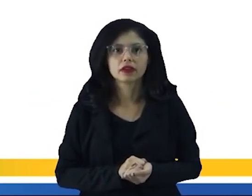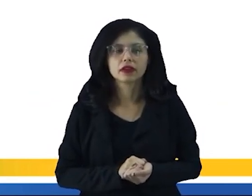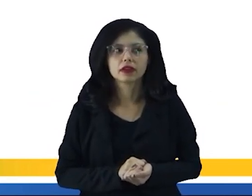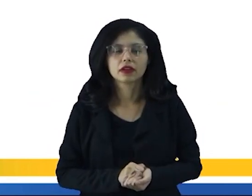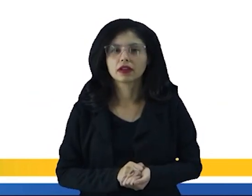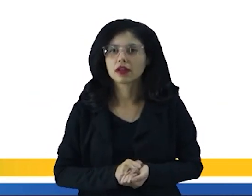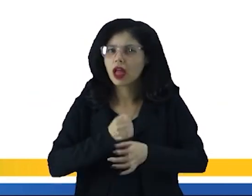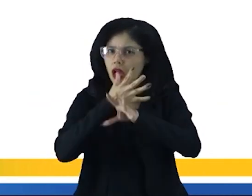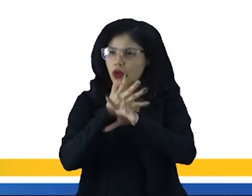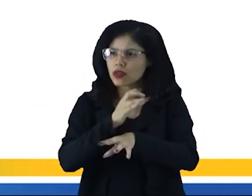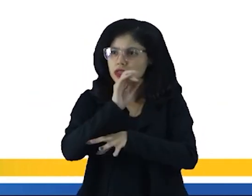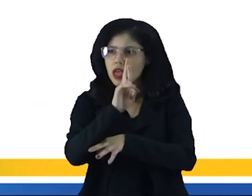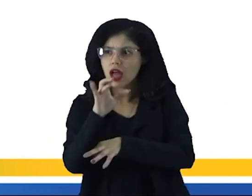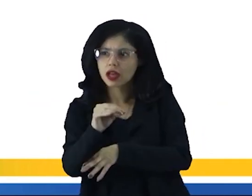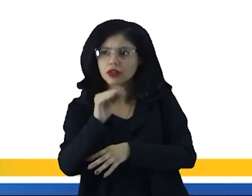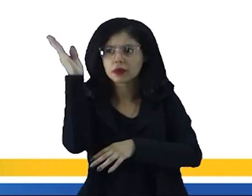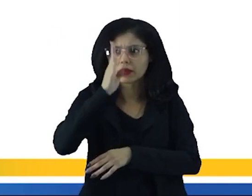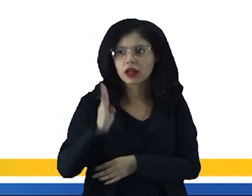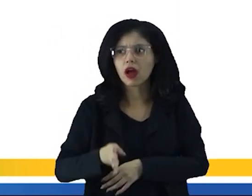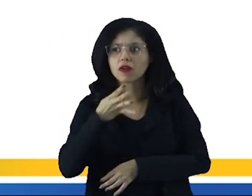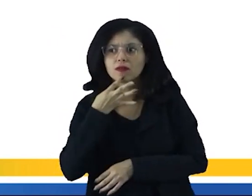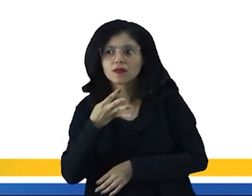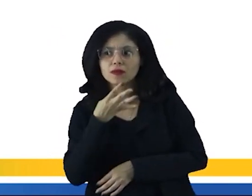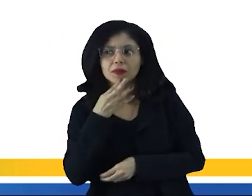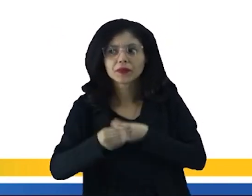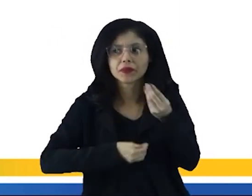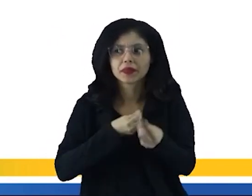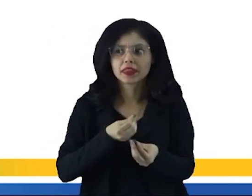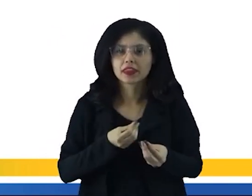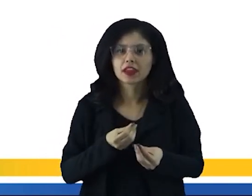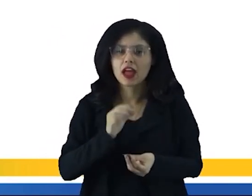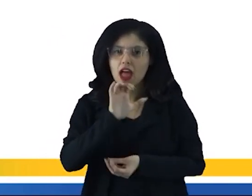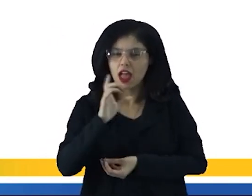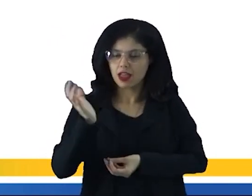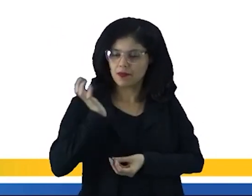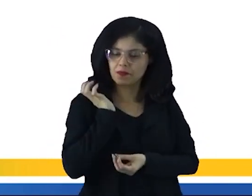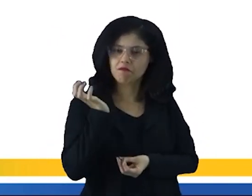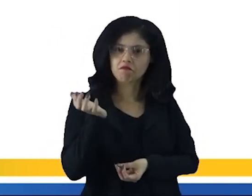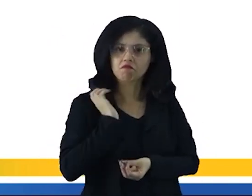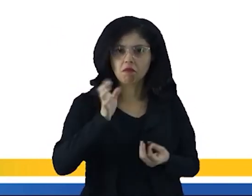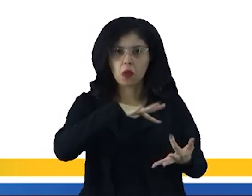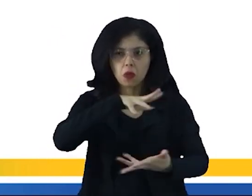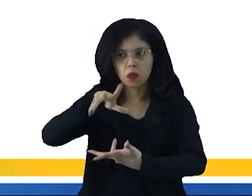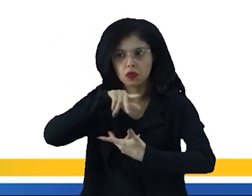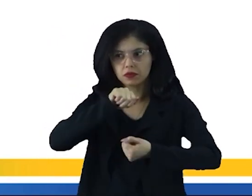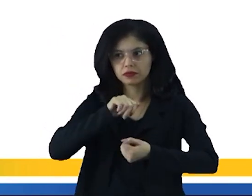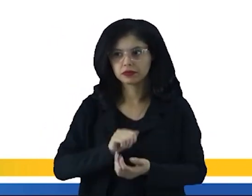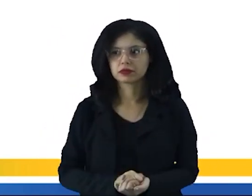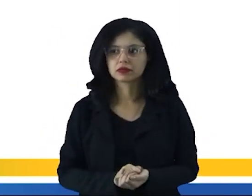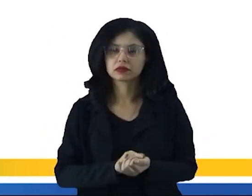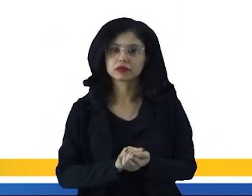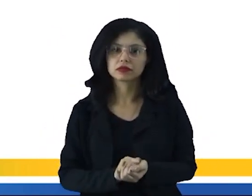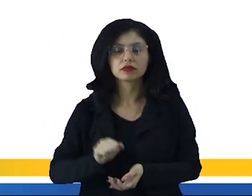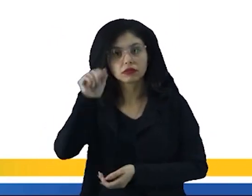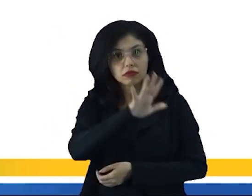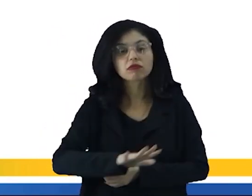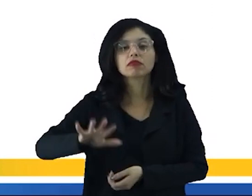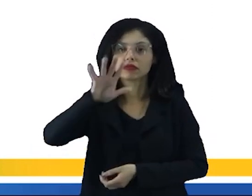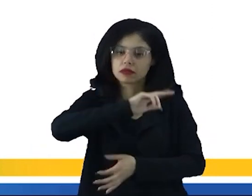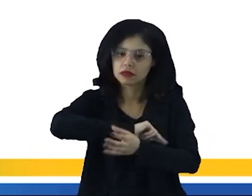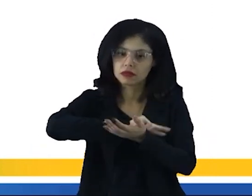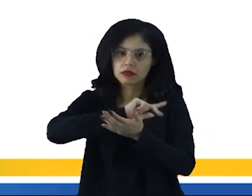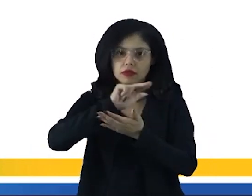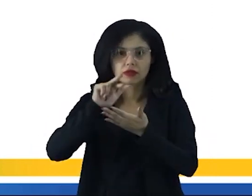O Cerrado brasileiro é conhecido como a savana mais rica do mundo em biodiversidade,